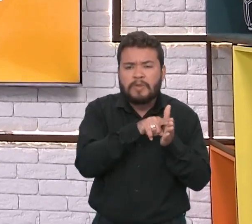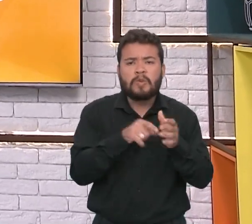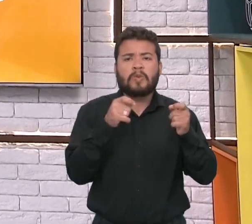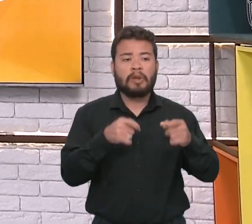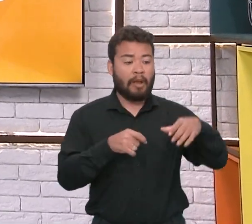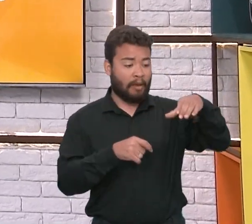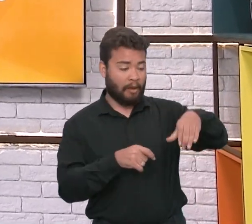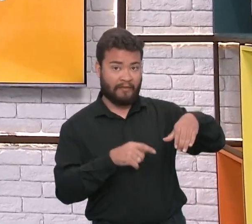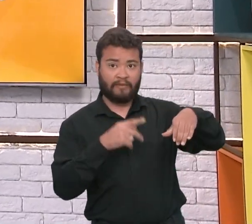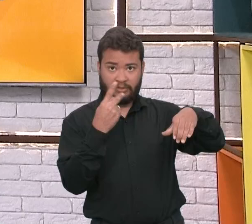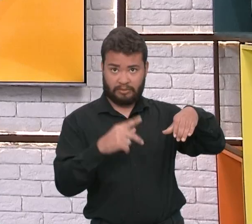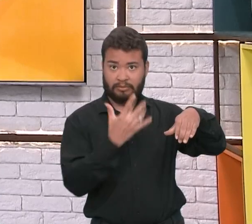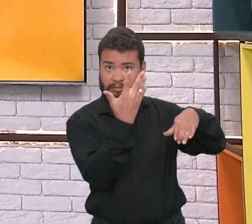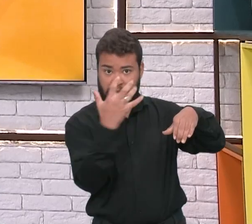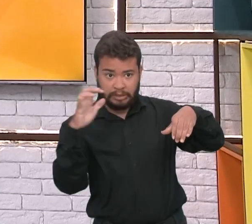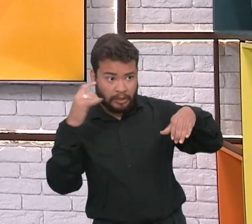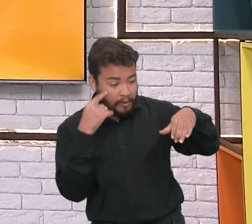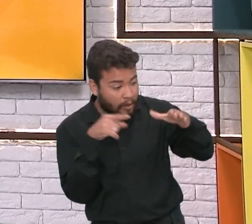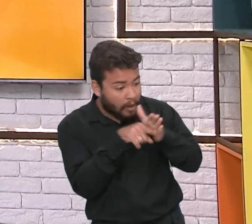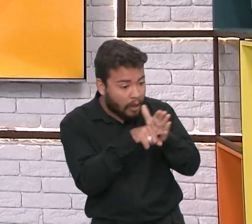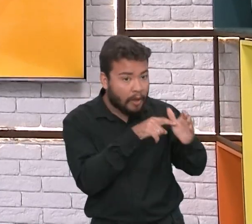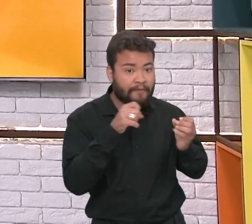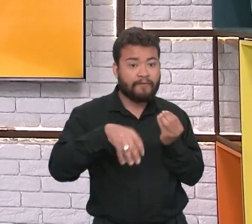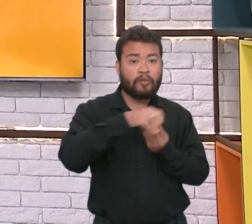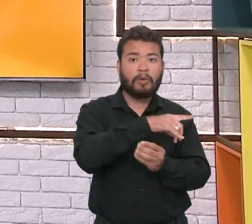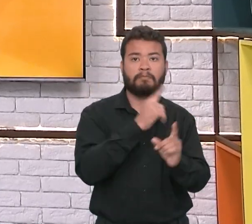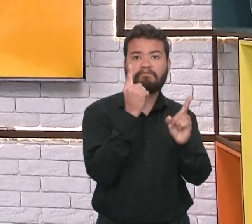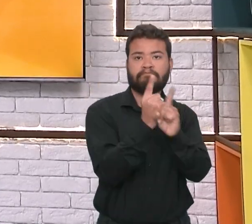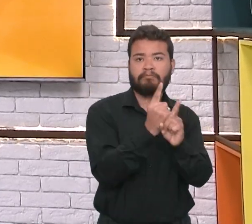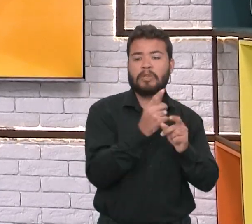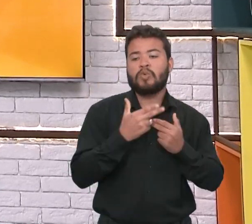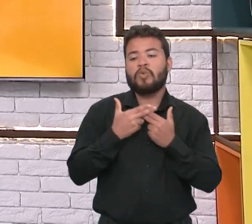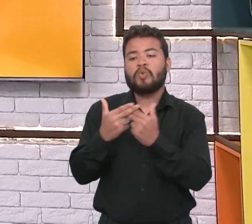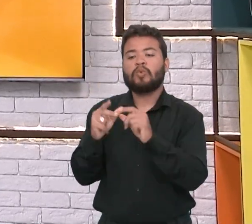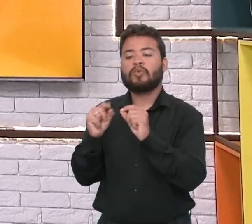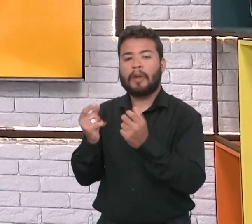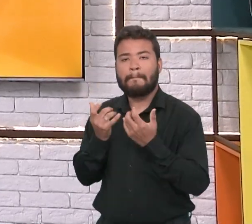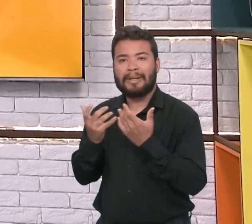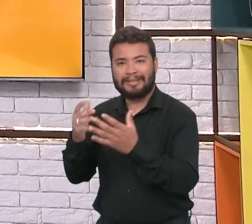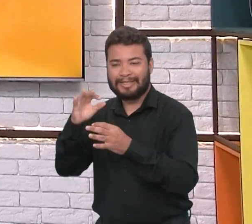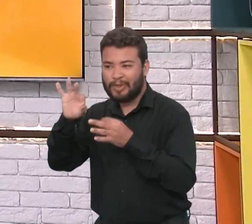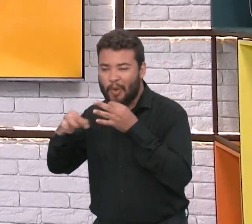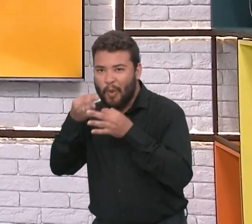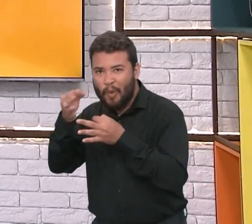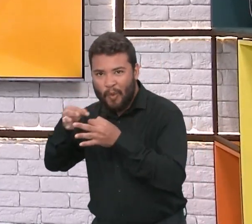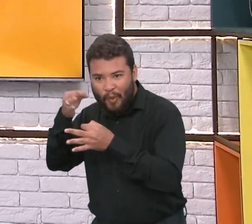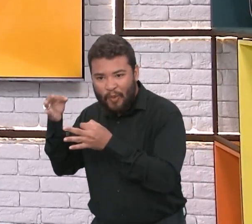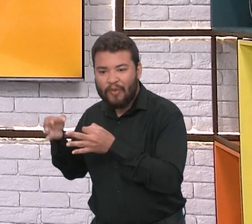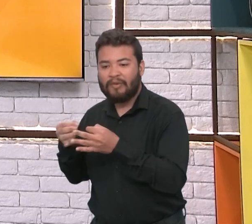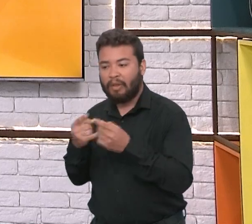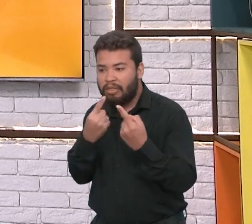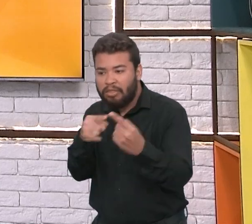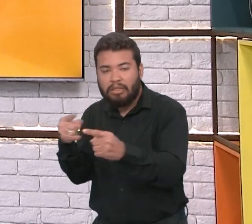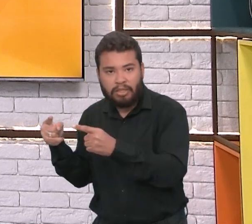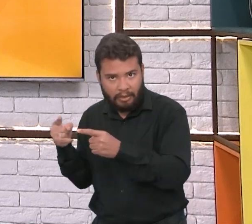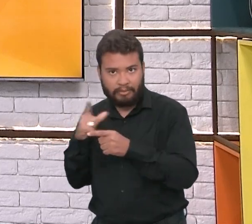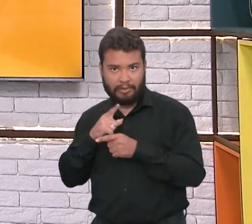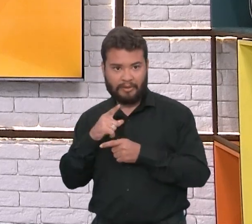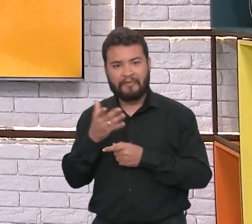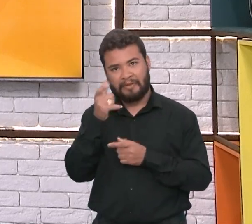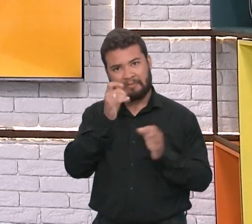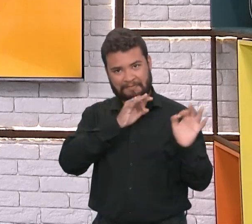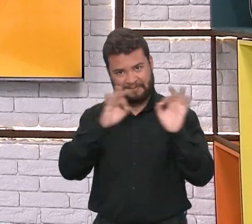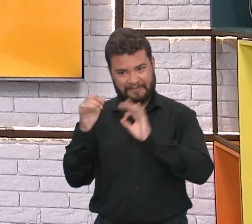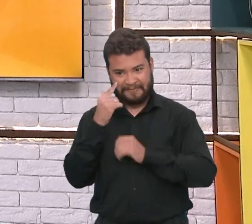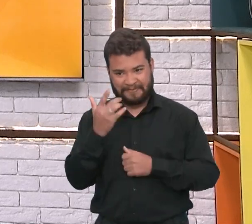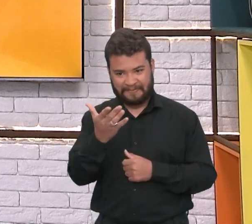Cerrado e usando para combater pragas que atacam as plantações de uva. Curioso, né? Fique com a gente, o Mundo UFG já